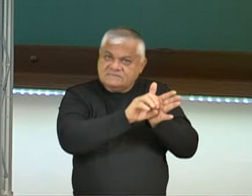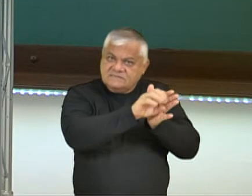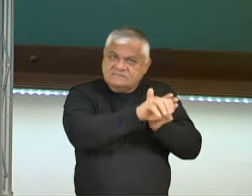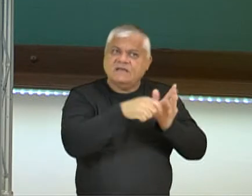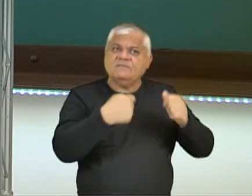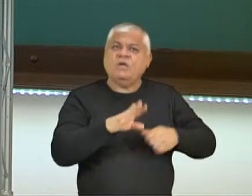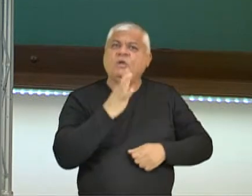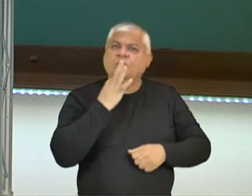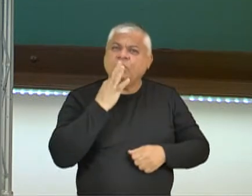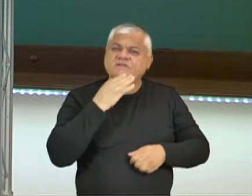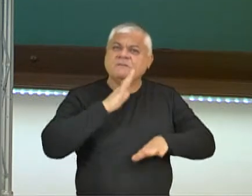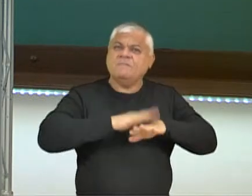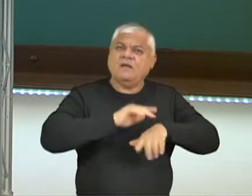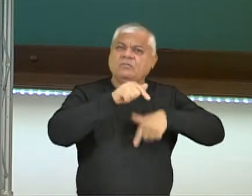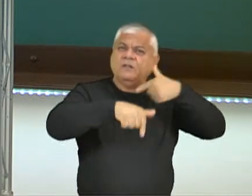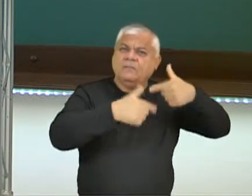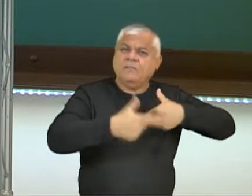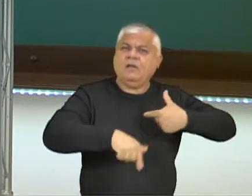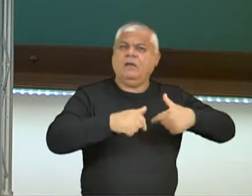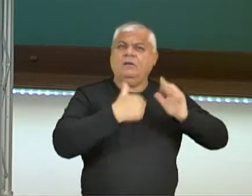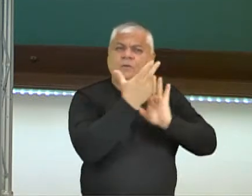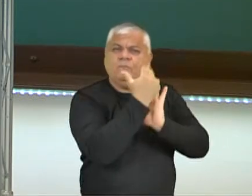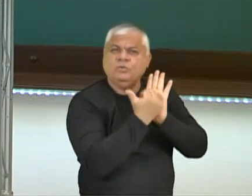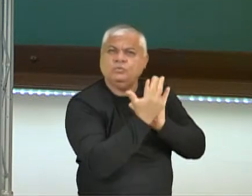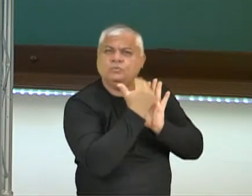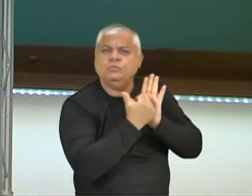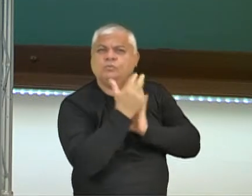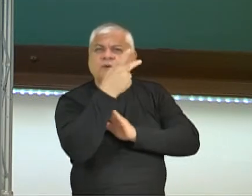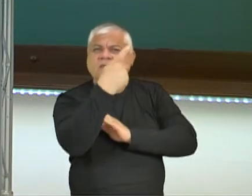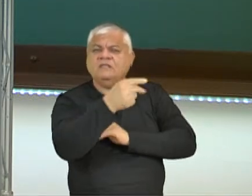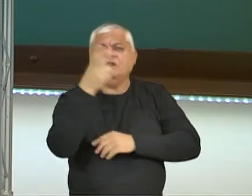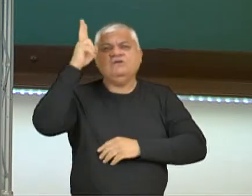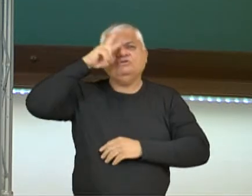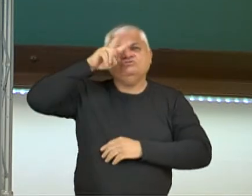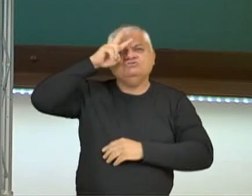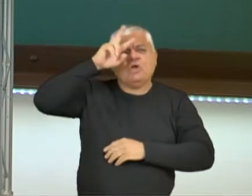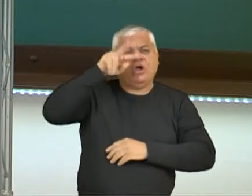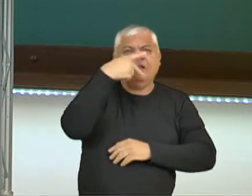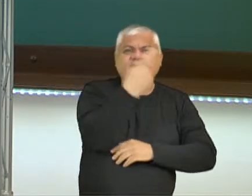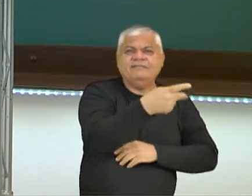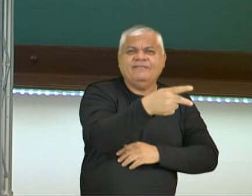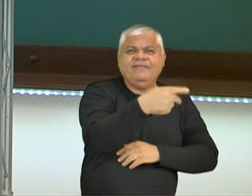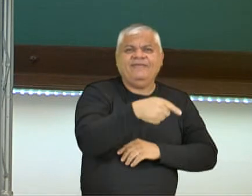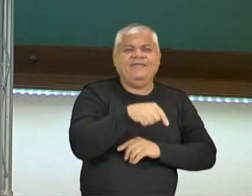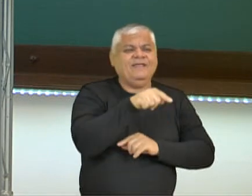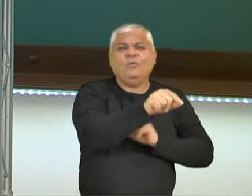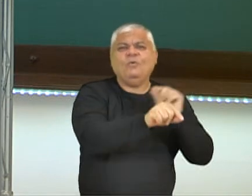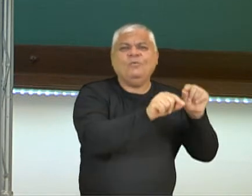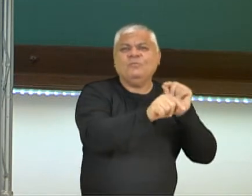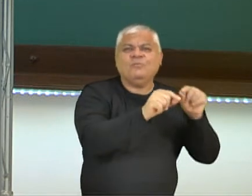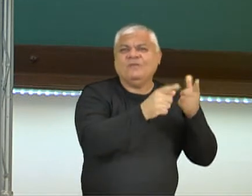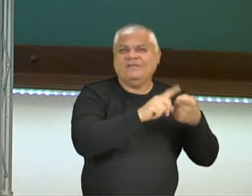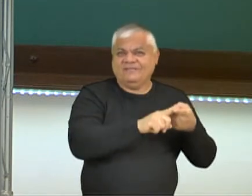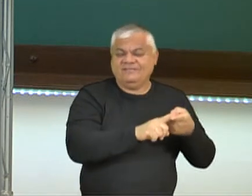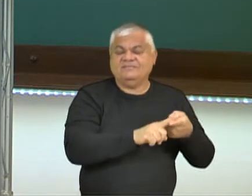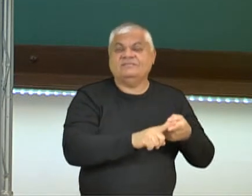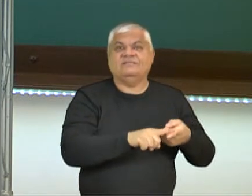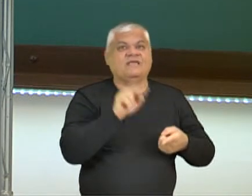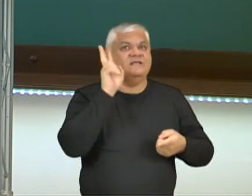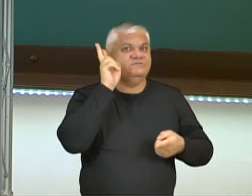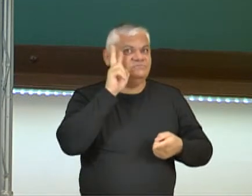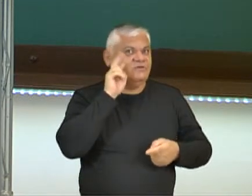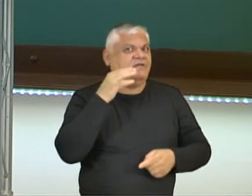Conhecer um pouco mais das obras, conhecer a história por trás das obras, a história do pintor. Tem umas que são bem legais,